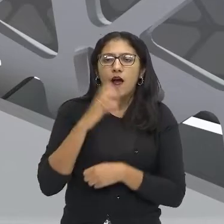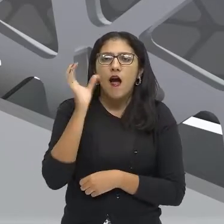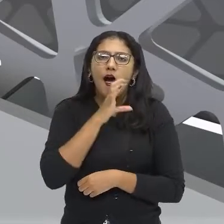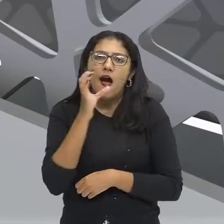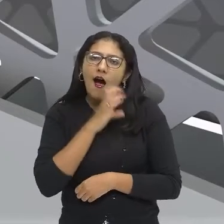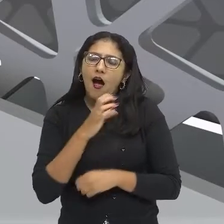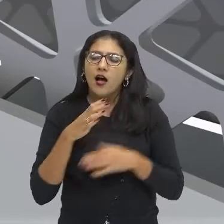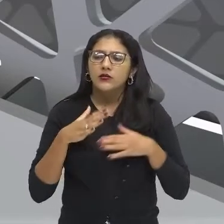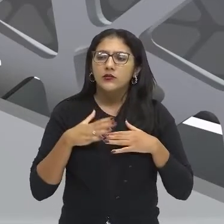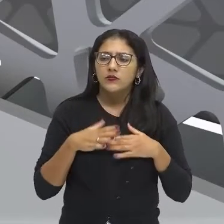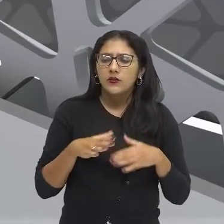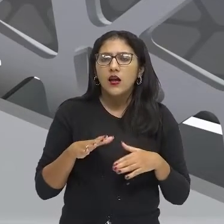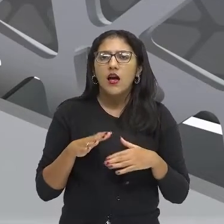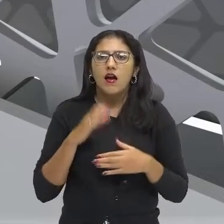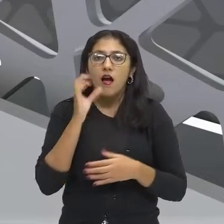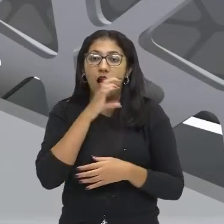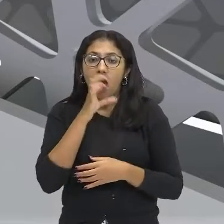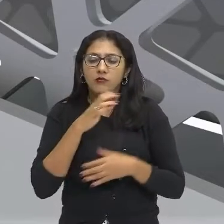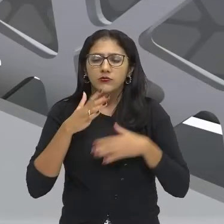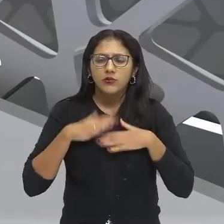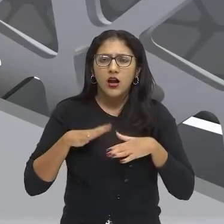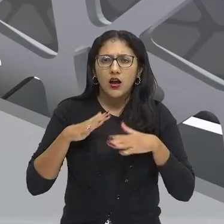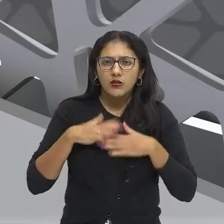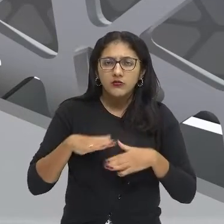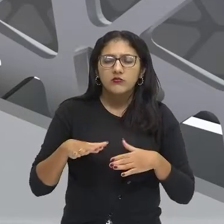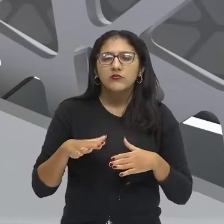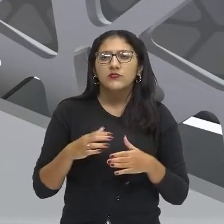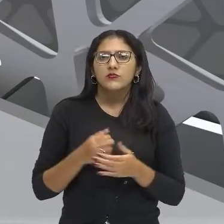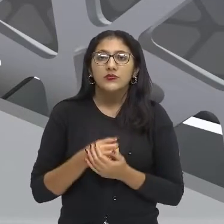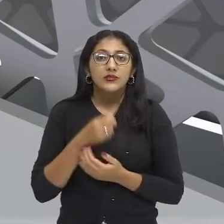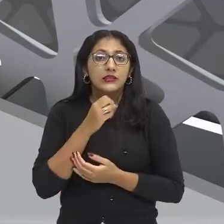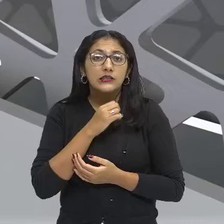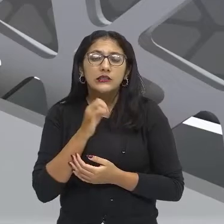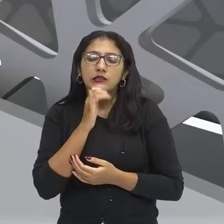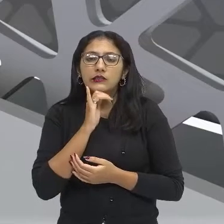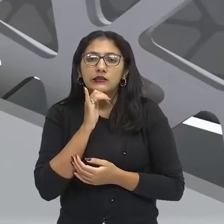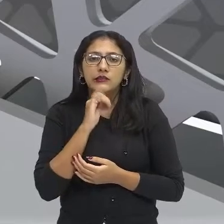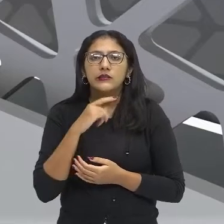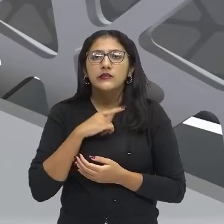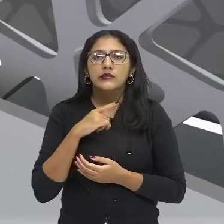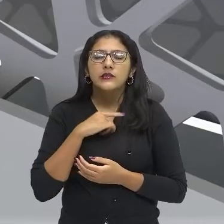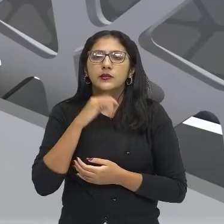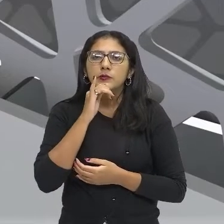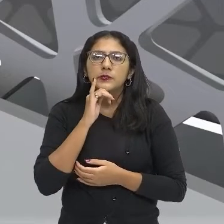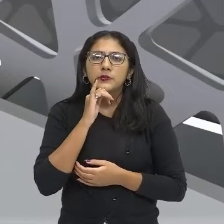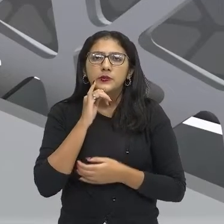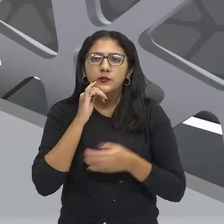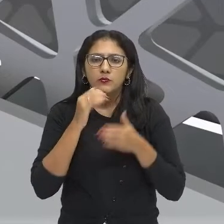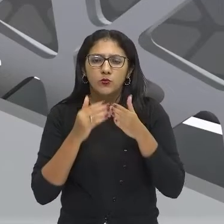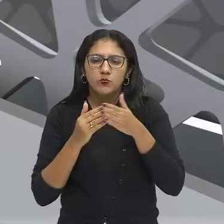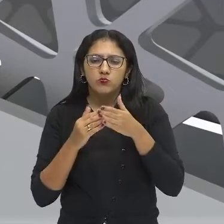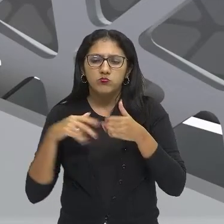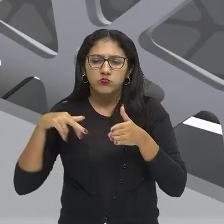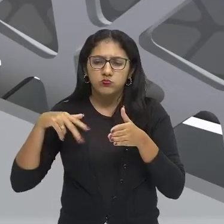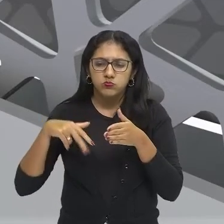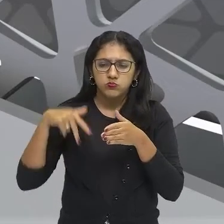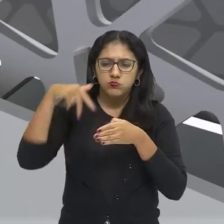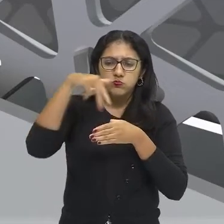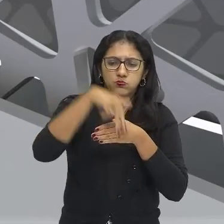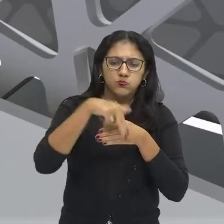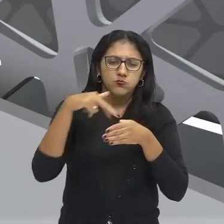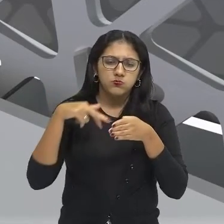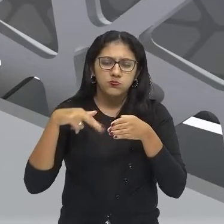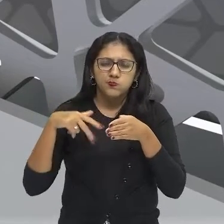ternária, quaternária. E ainda mais se você então inclui, por exemplo, obstáculos para saltar por cima durante a